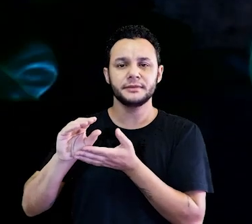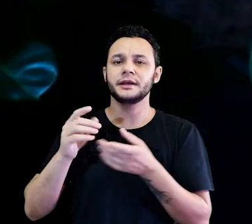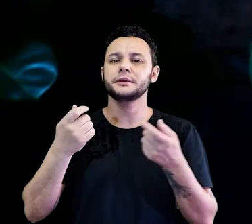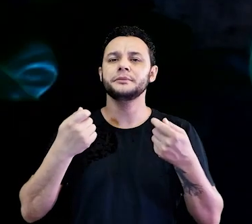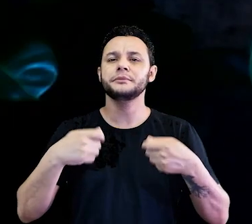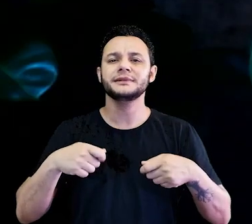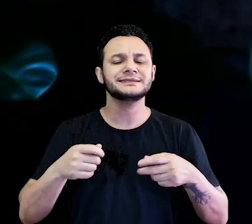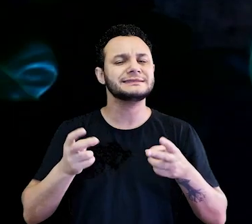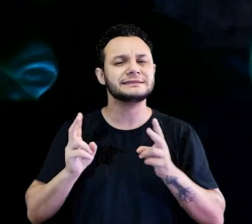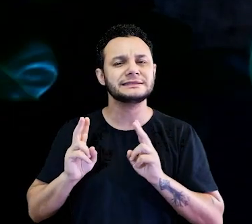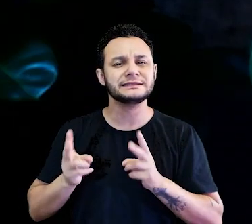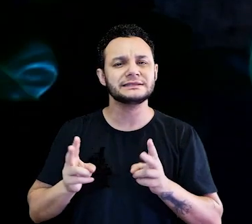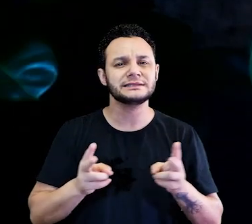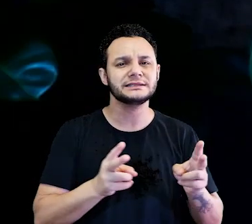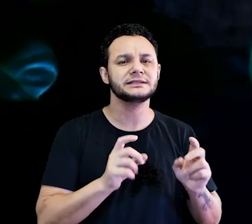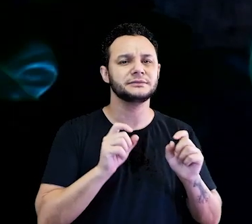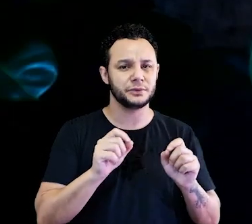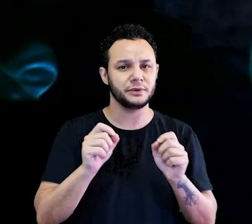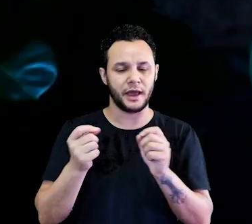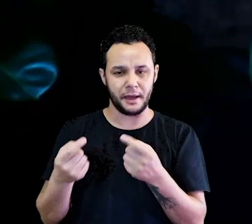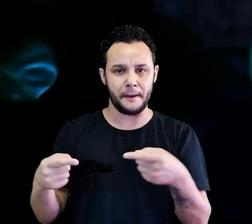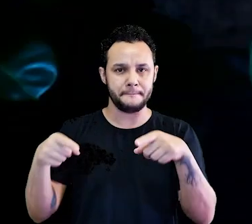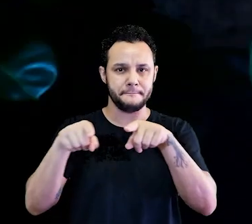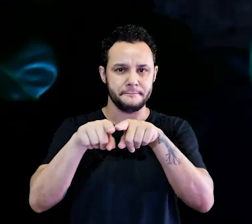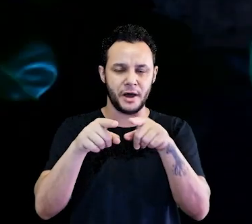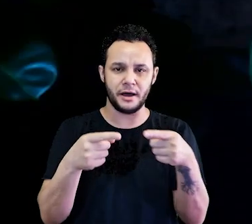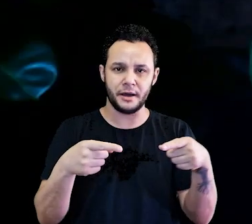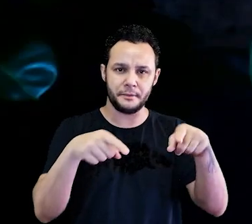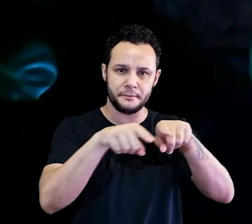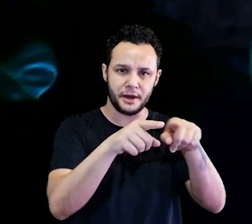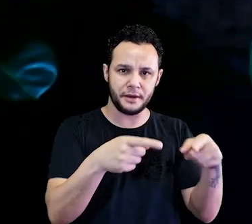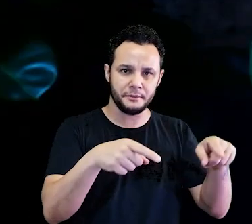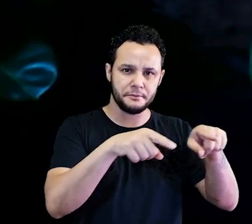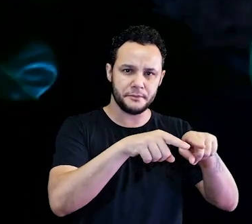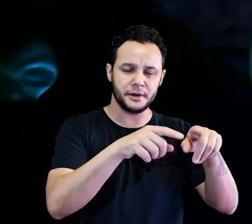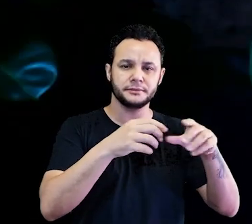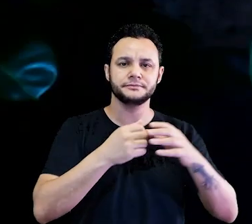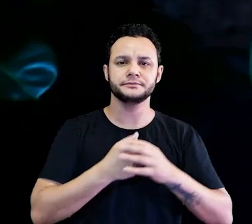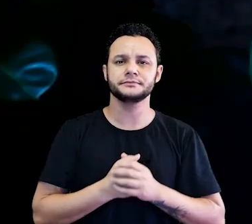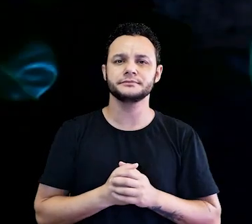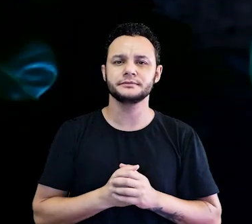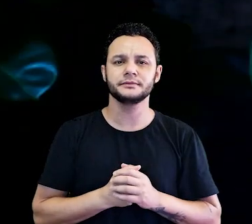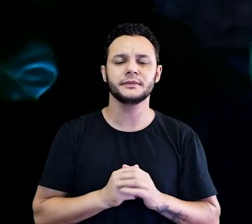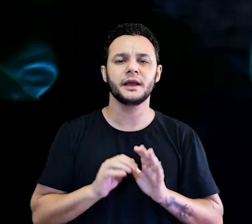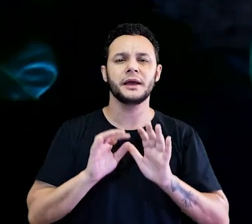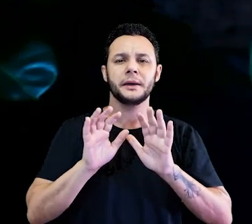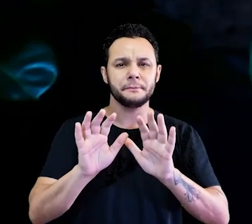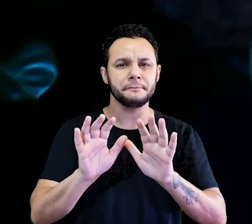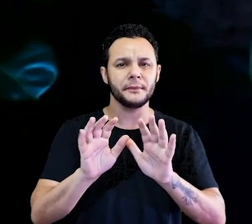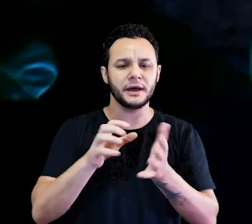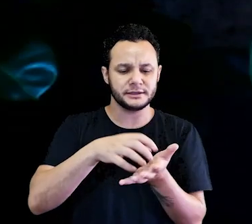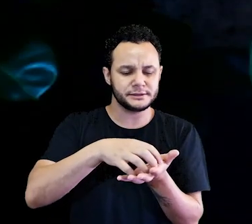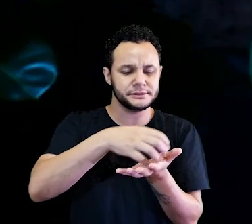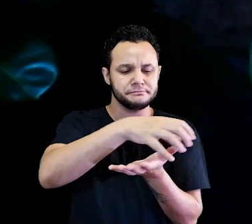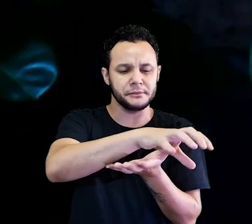descentralizado, né? E que precisa acontecer em regime de colaboração. O que é, gente,